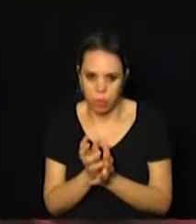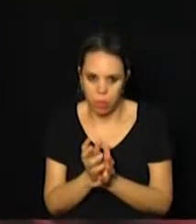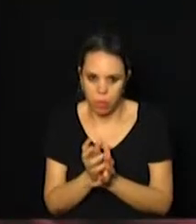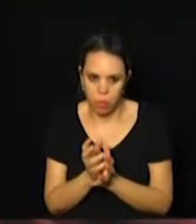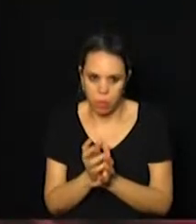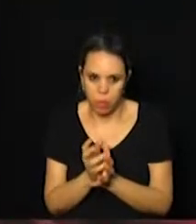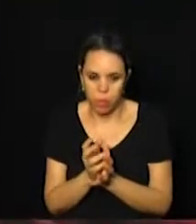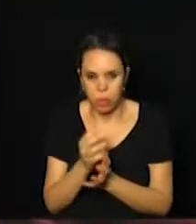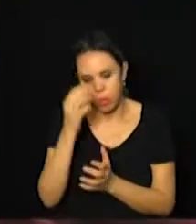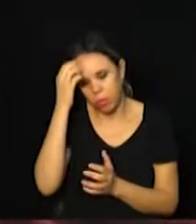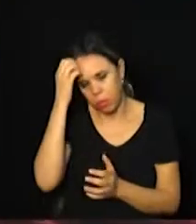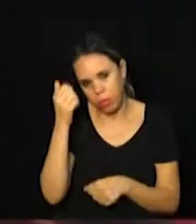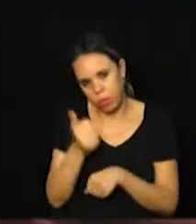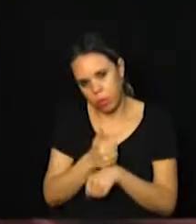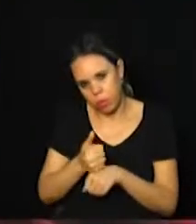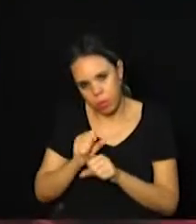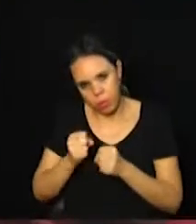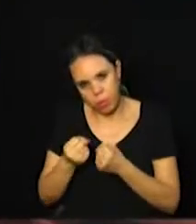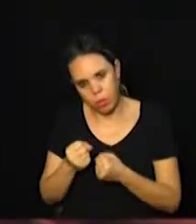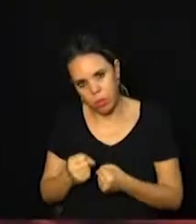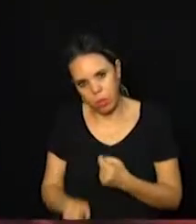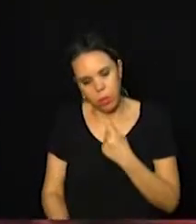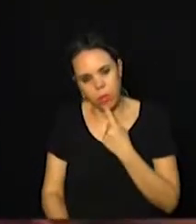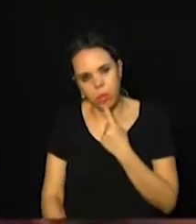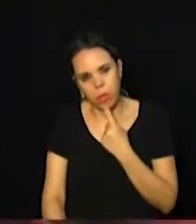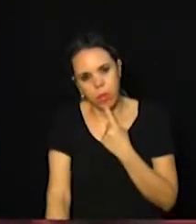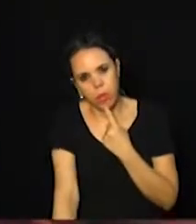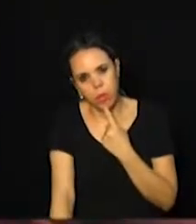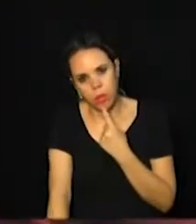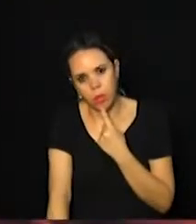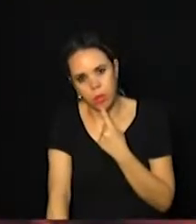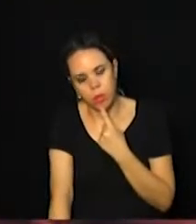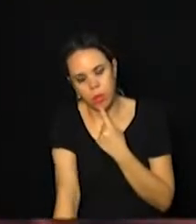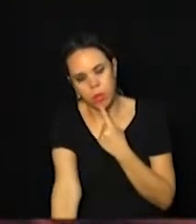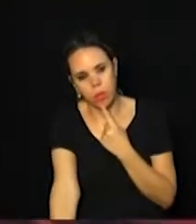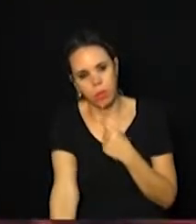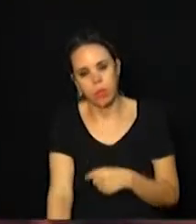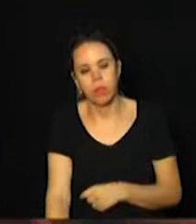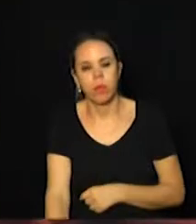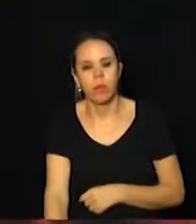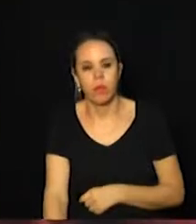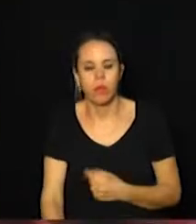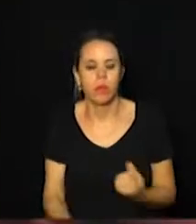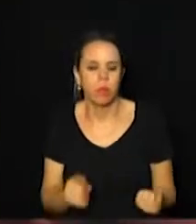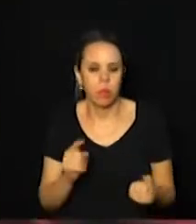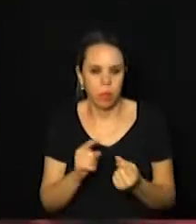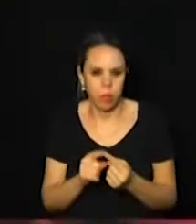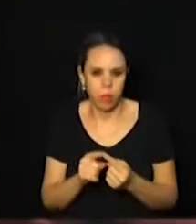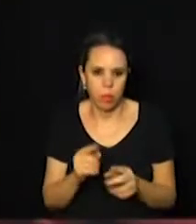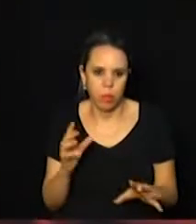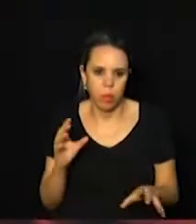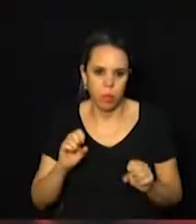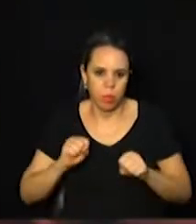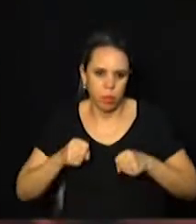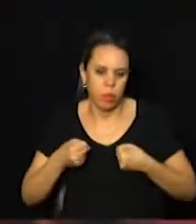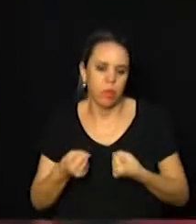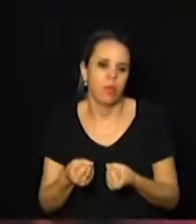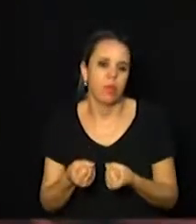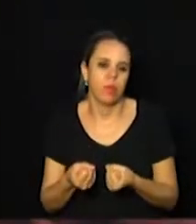em defesa da preservação da profissão do frentista no município de Campinas essa frente parlamentar tem como objetivo somar esforços